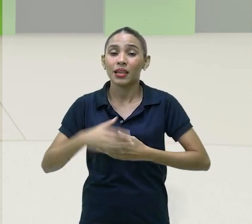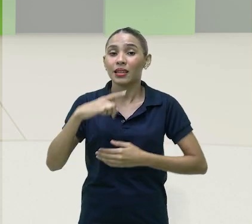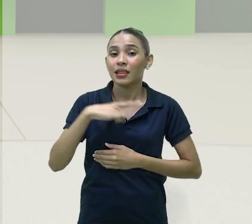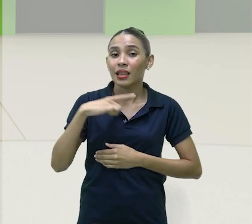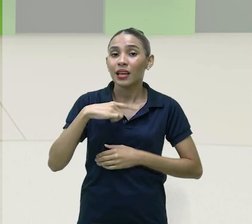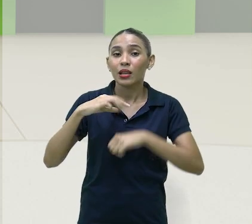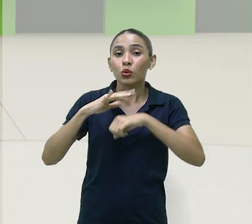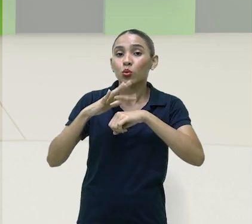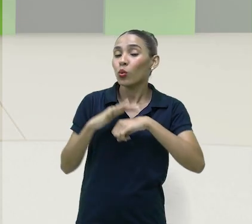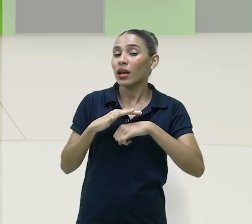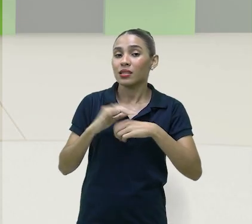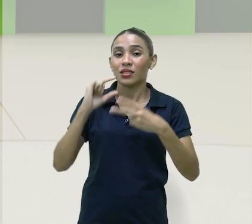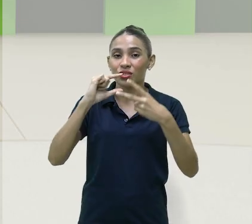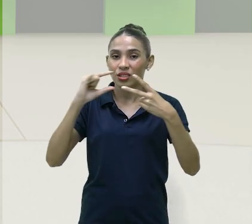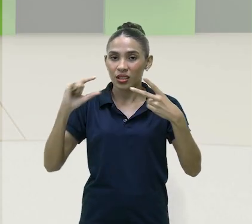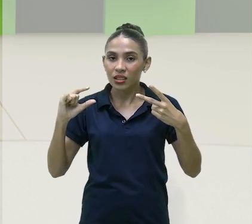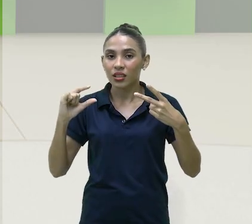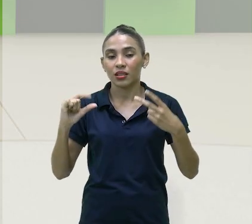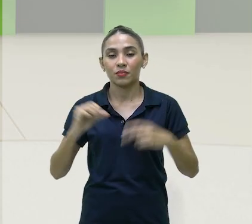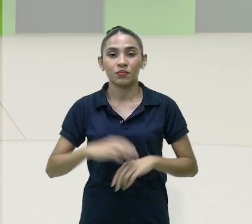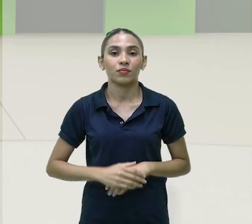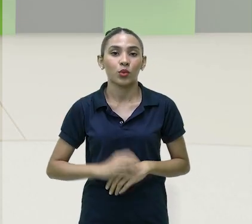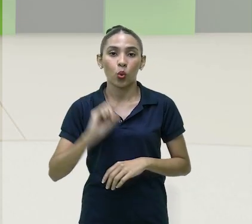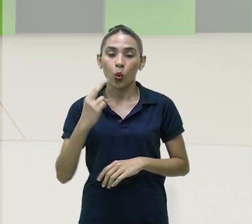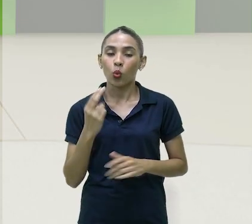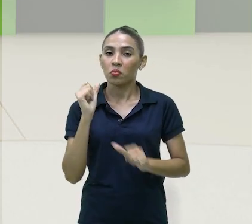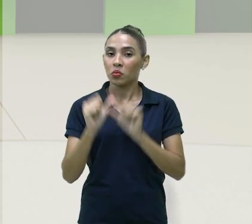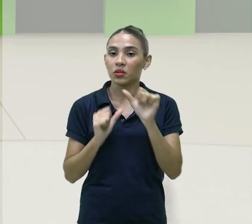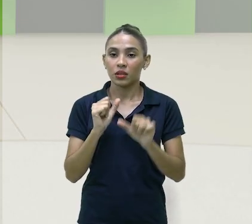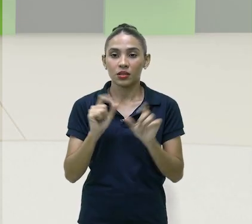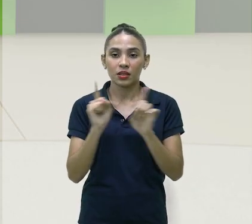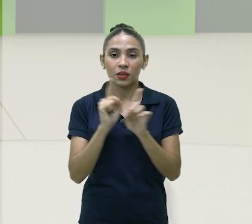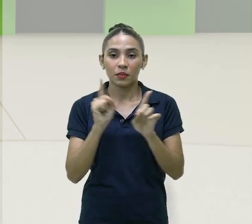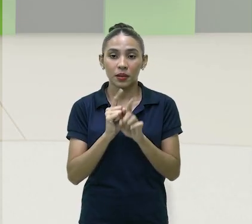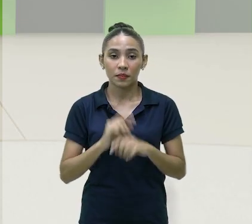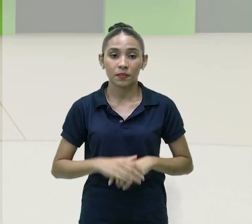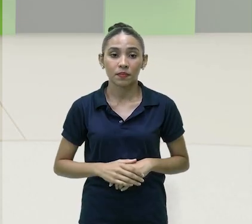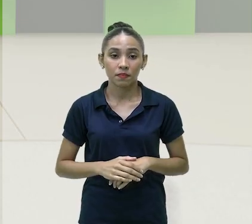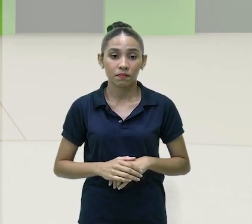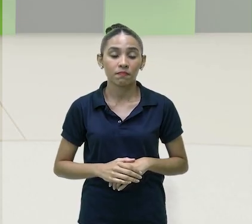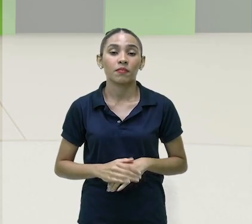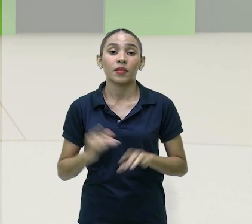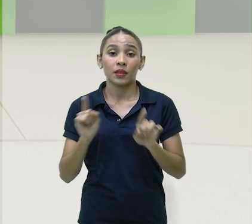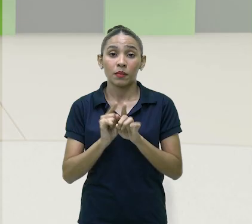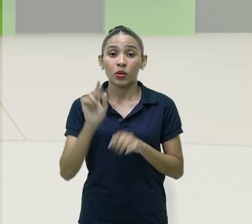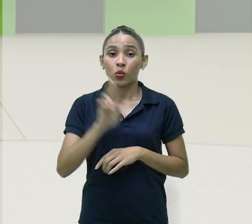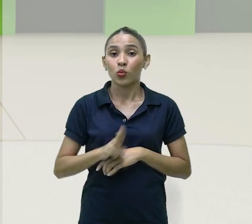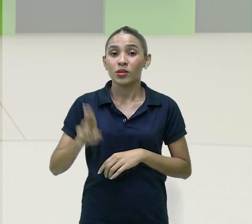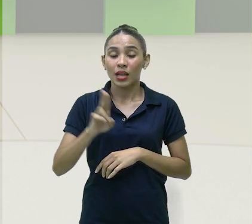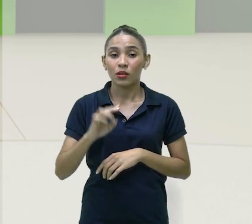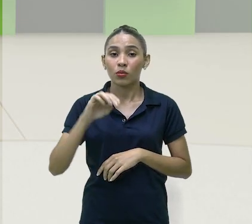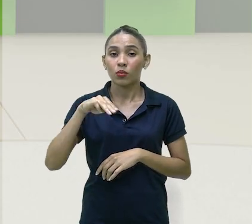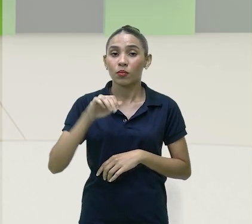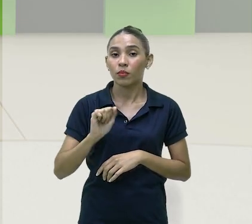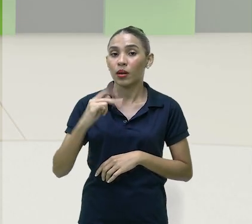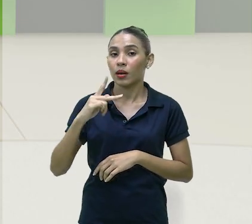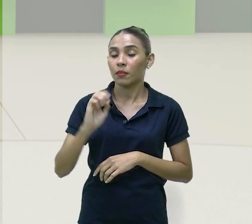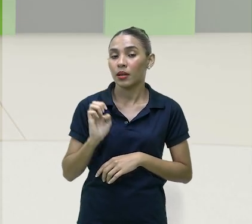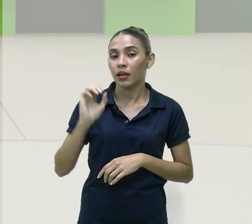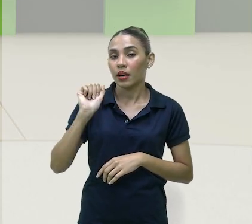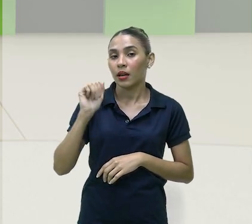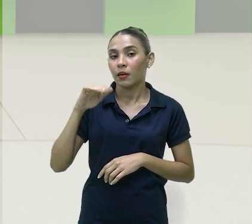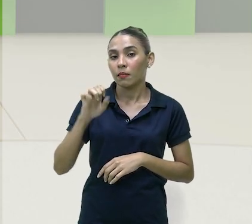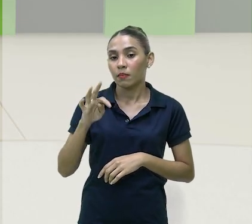se ele veio com condição normal ou se ele veio com alguma alteração genética. E aí é utilizado o mapeamento, né? O